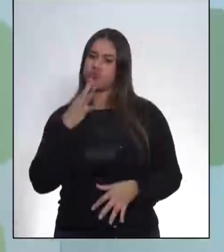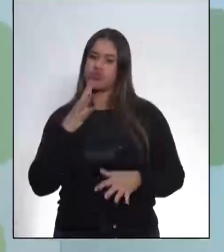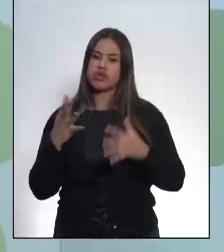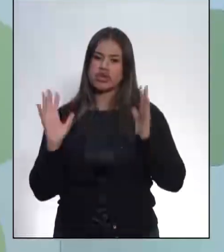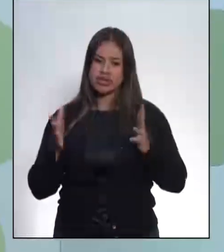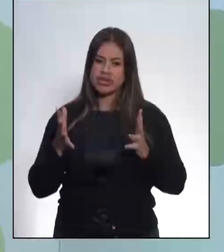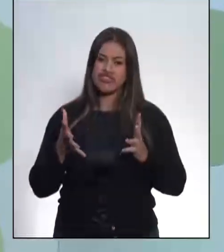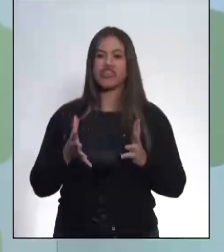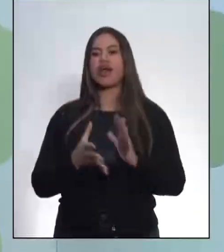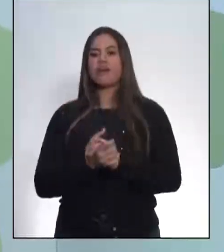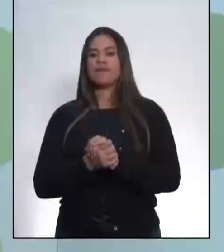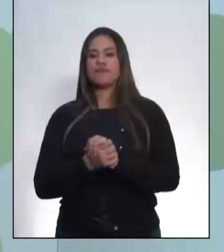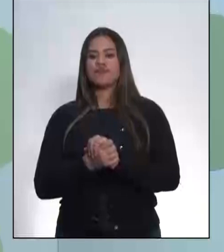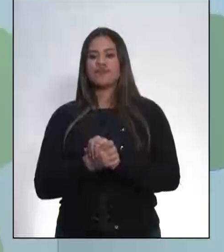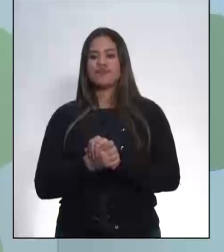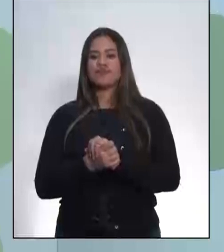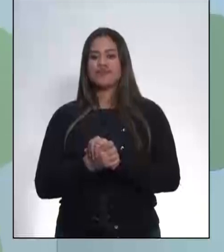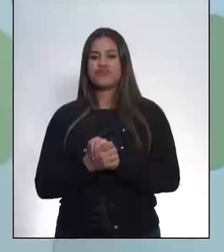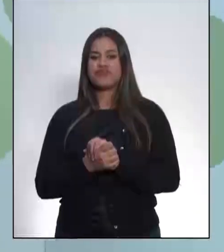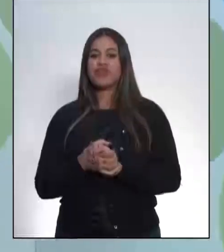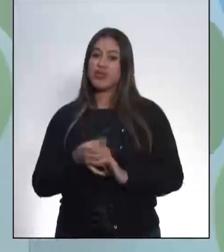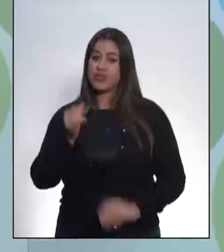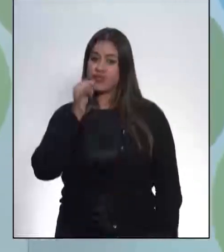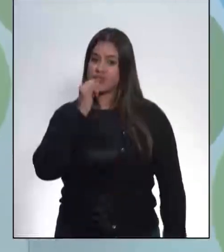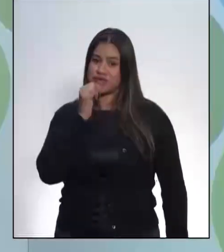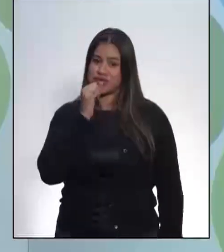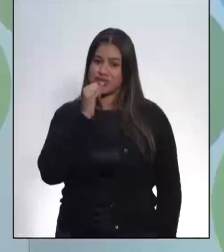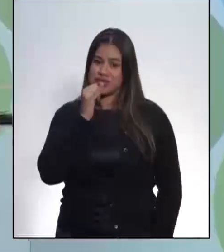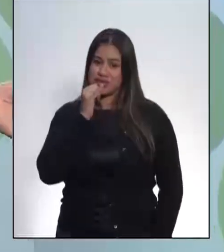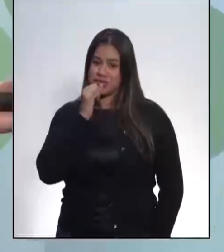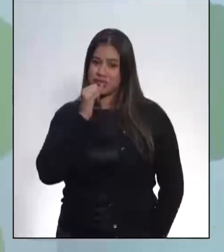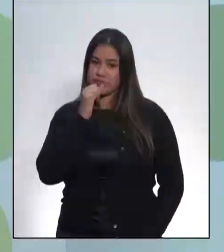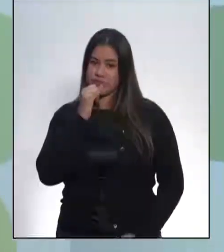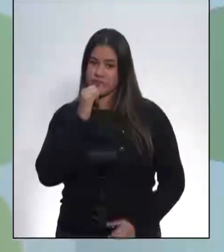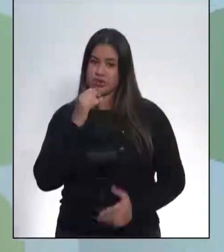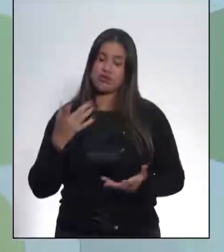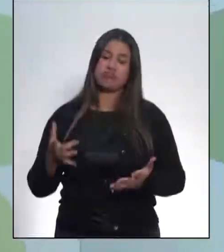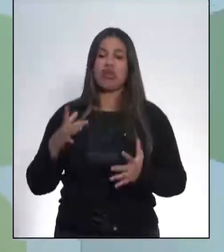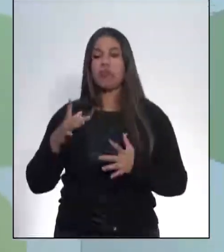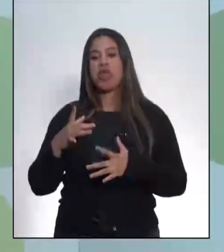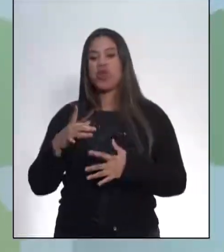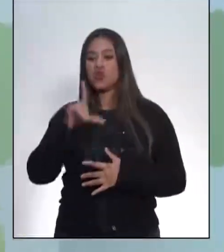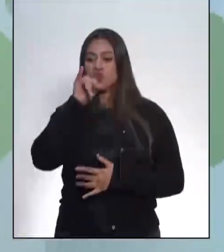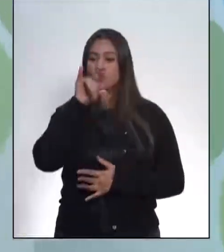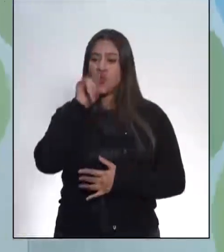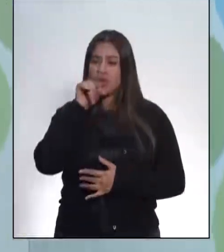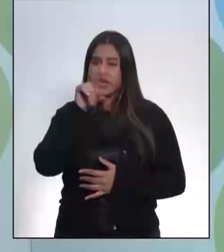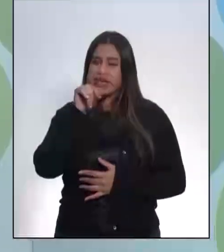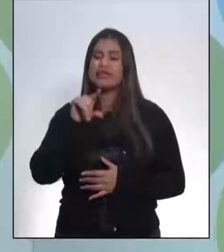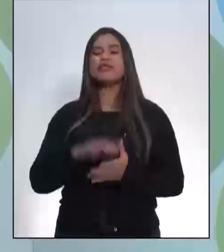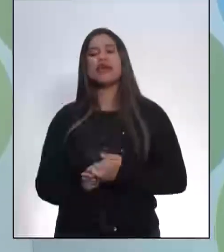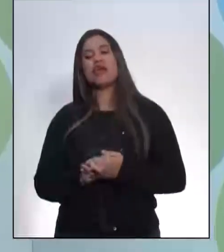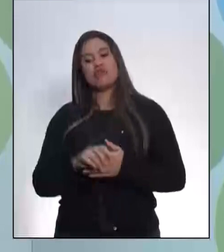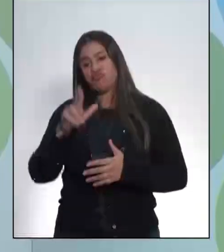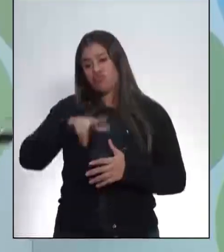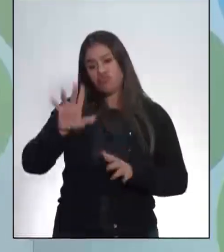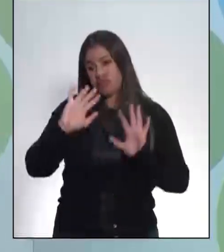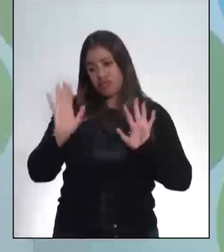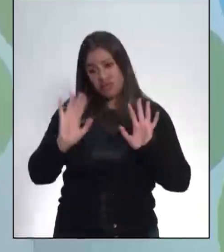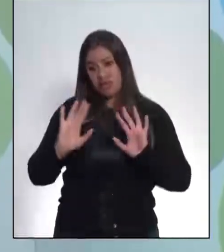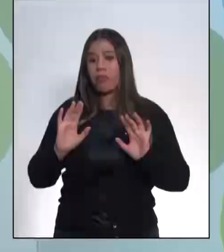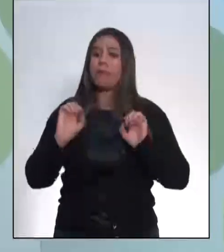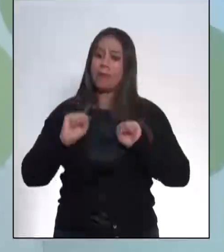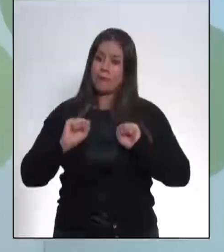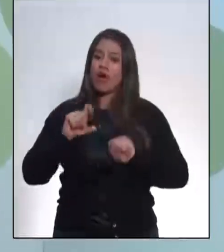você vive o dia inteiro com o seu celular na mão. Por exemplo, né, uma vez, você tem que saber o que é Twitter, De novo, você pode não usar, mas tem que saber o que é o